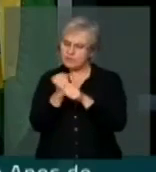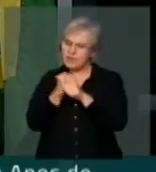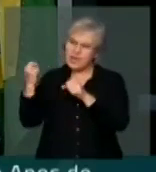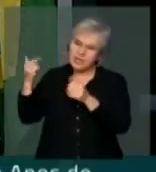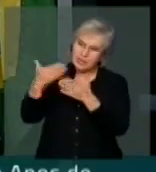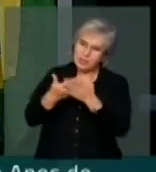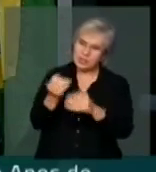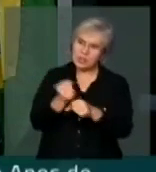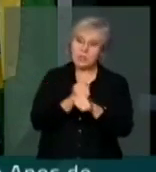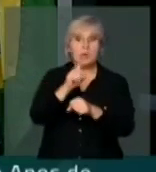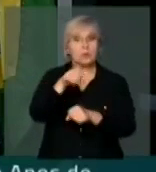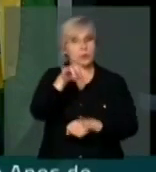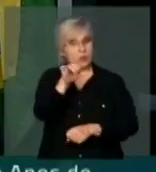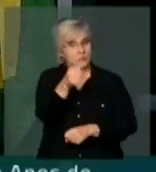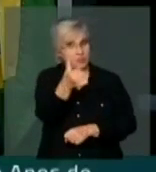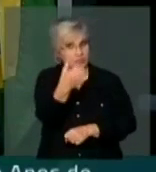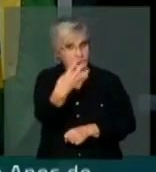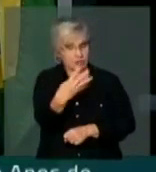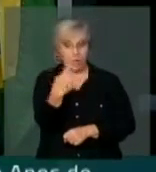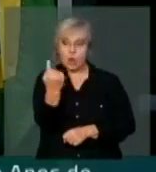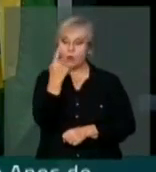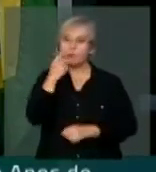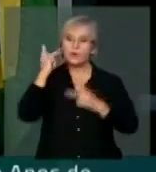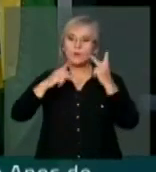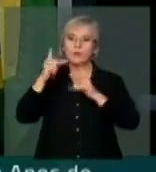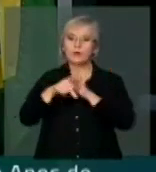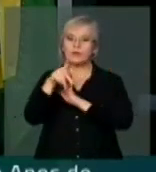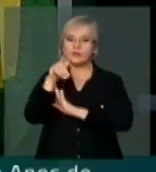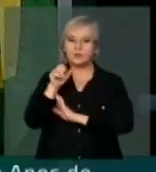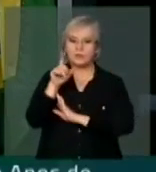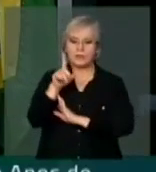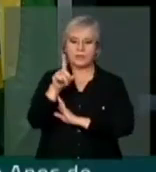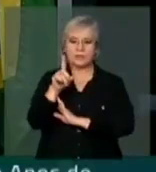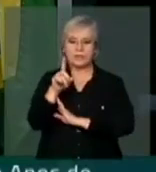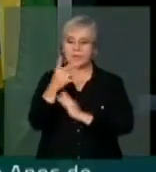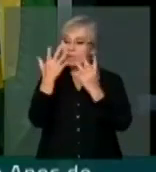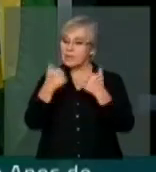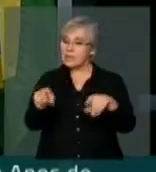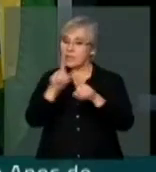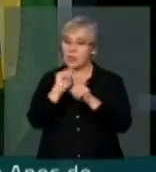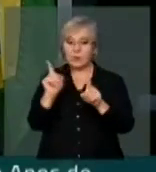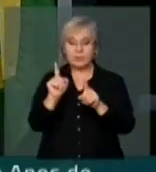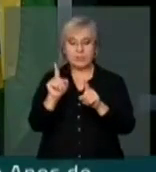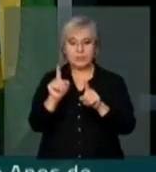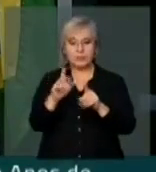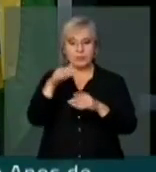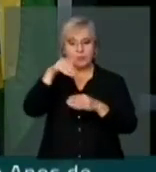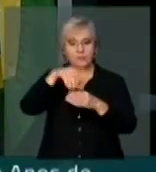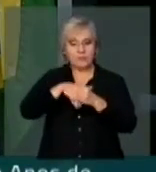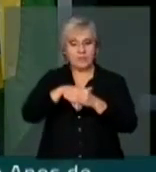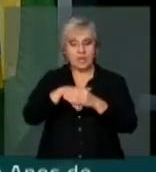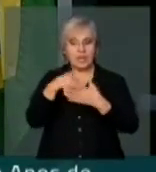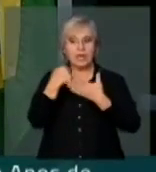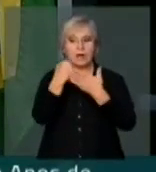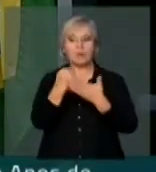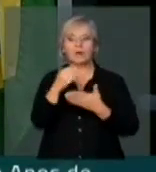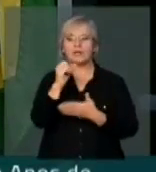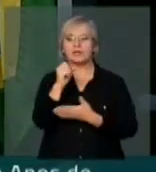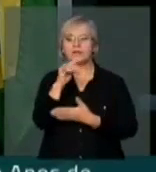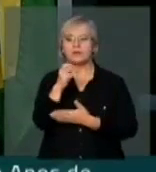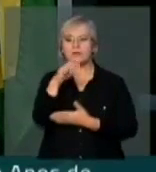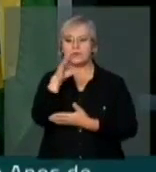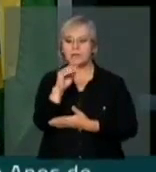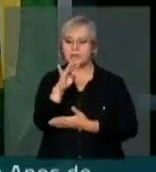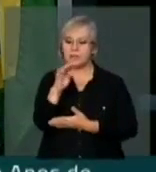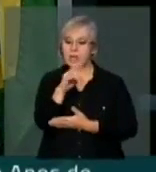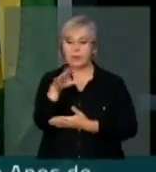Em 1964, foi o único político do PSD que se recusou a votar a favor de Castelo Branco. Tendo